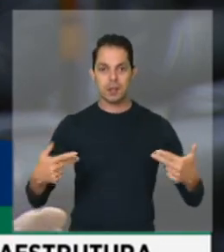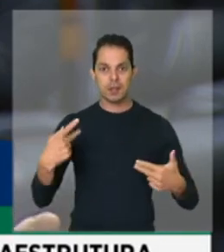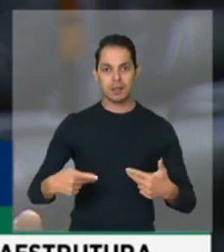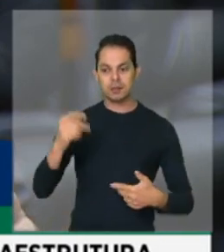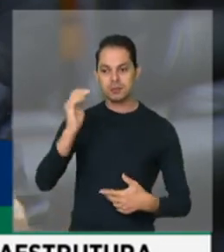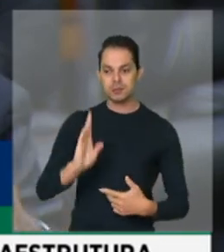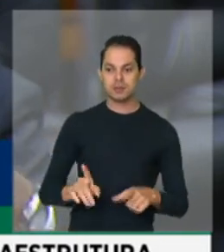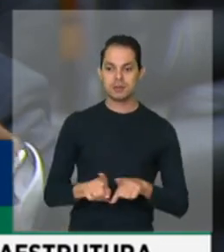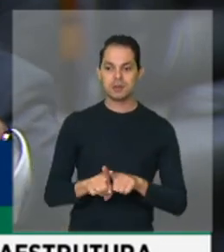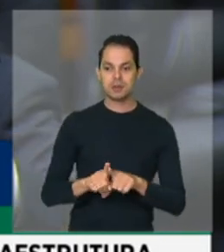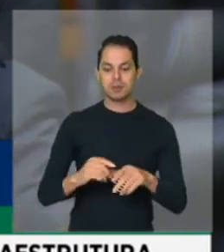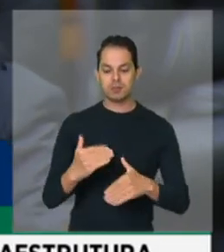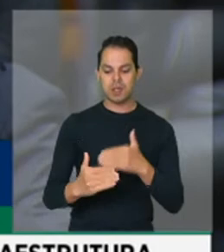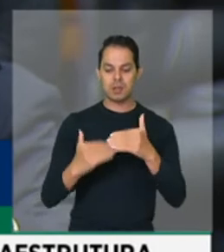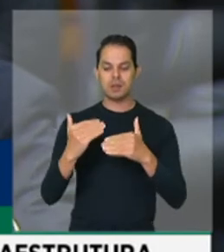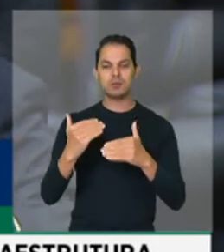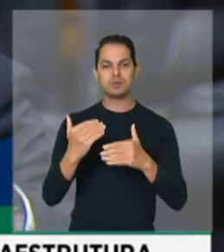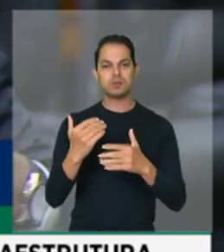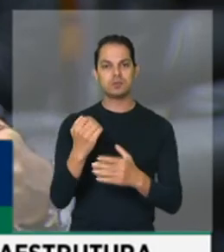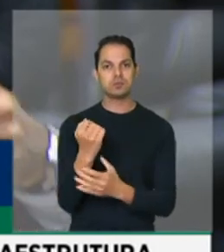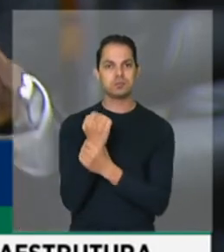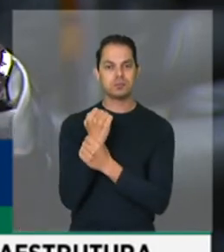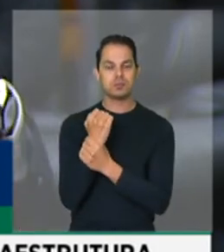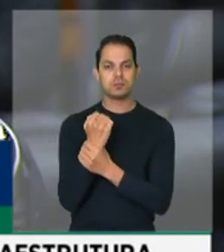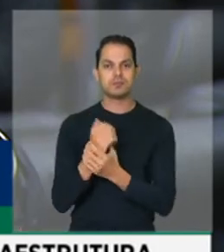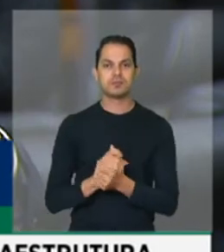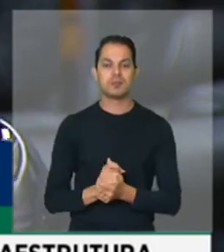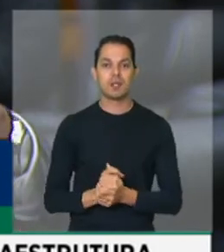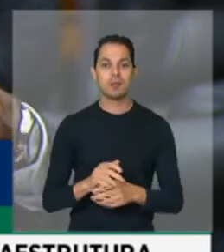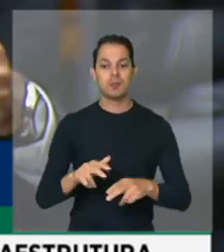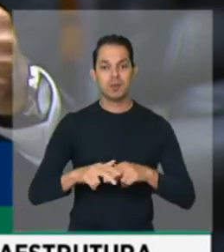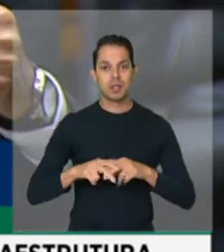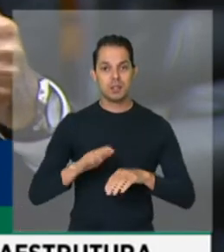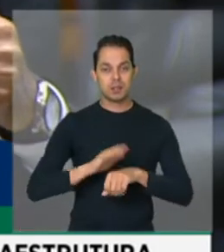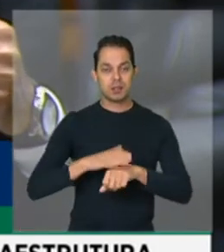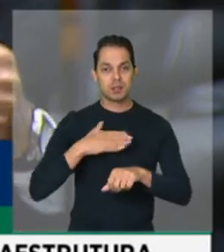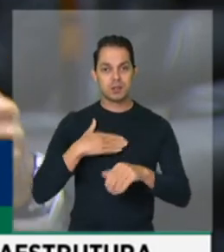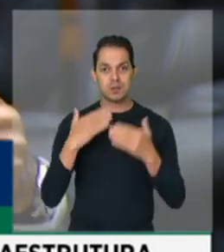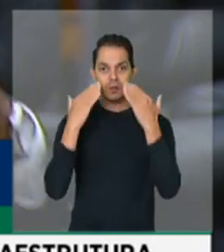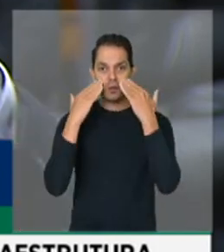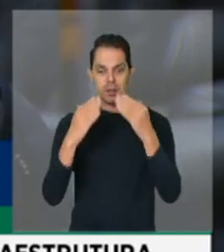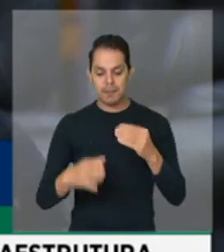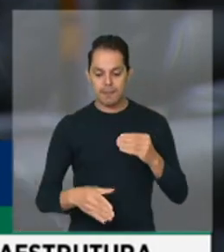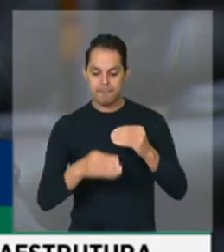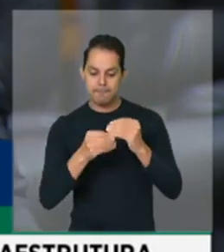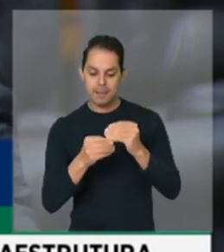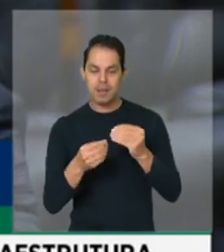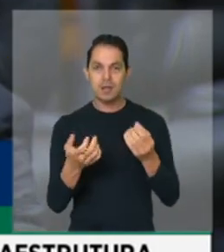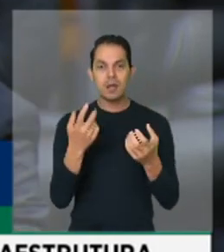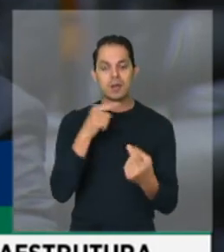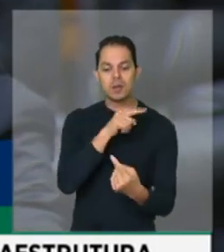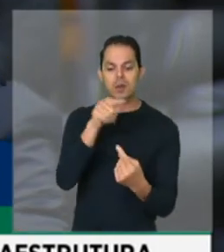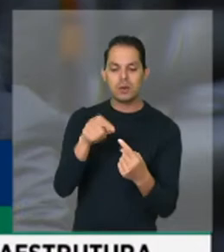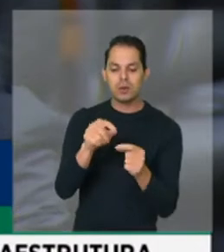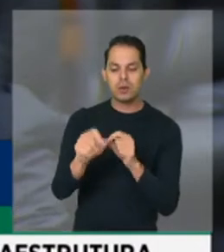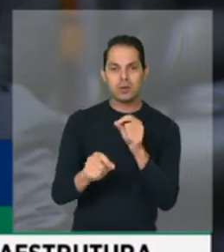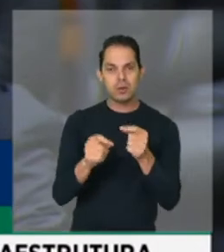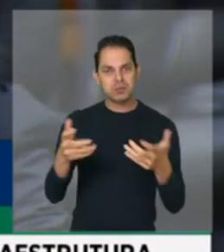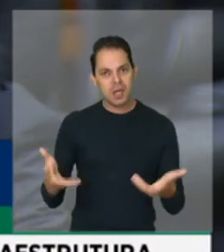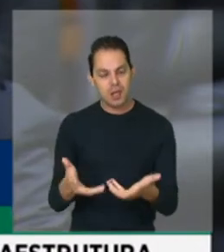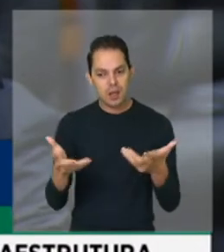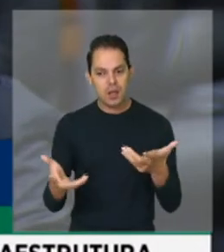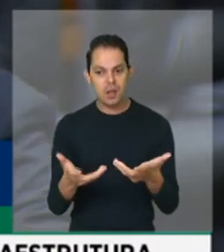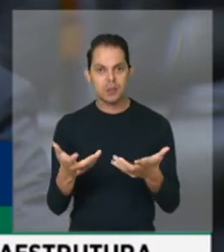desenvolvimento sustentável. Razão pela qual apresentei as emendas no sentido de aperfeiçoar o incentivo ao